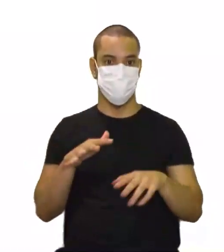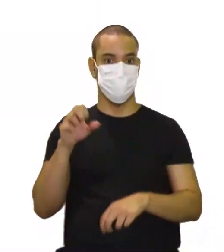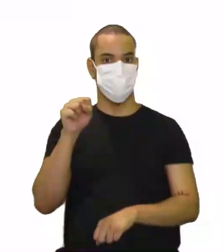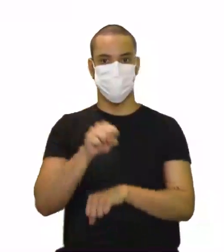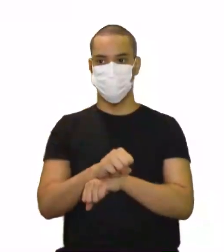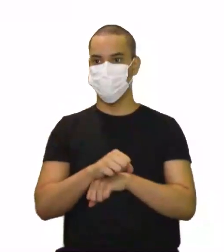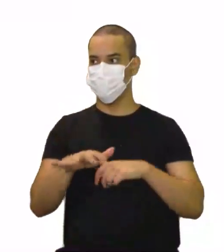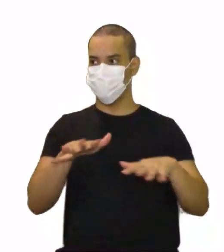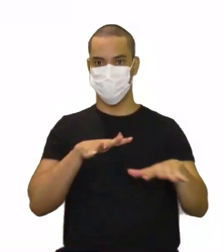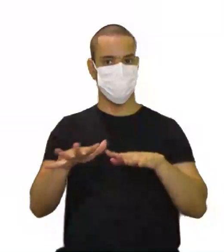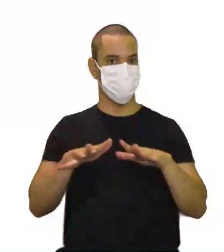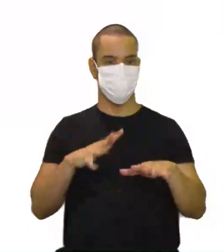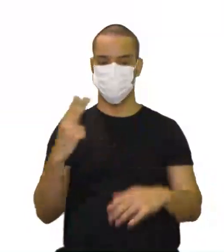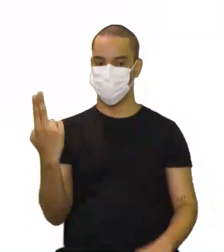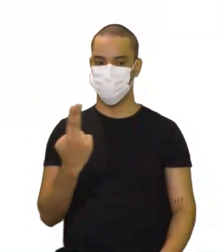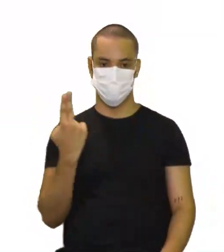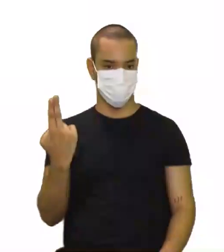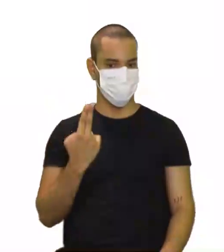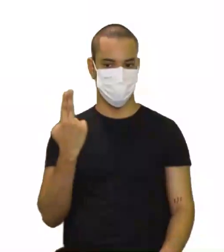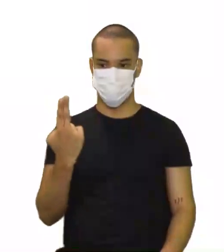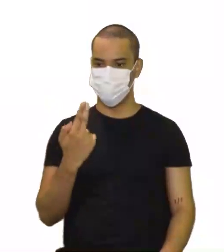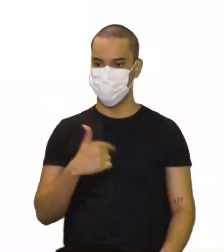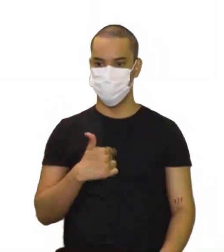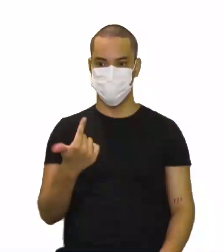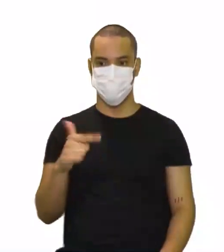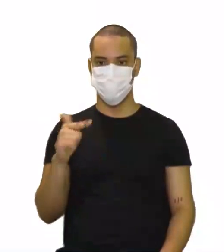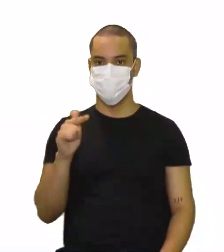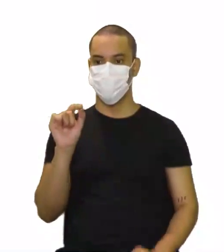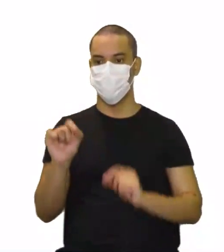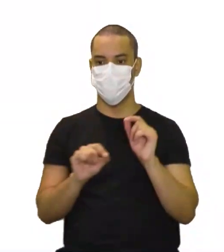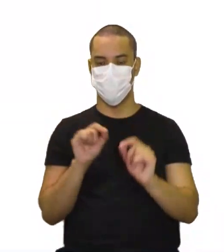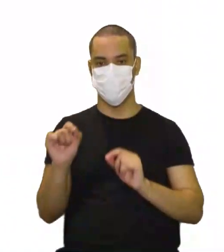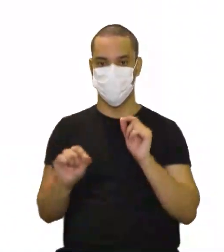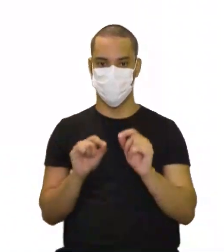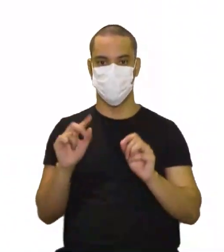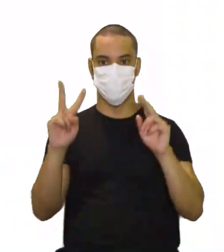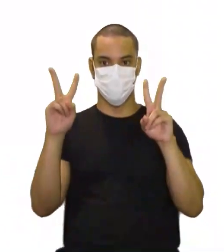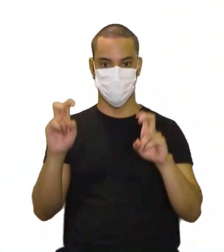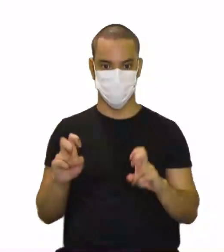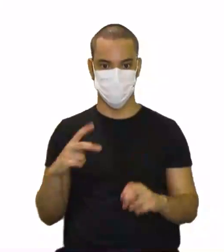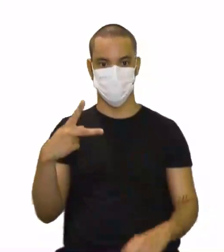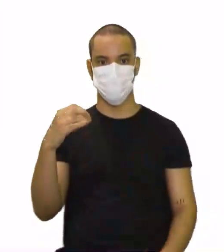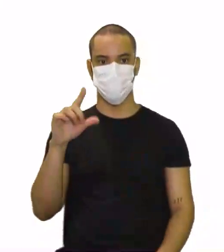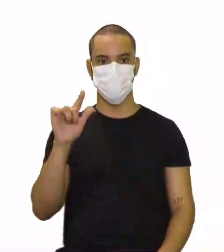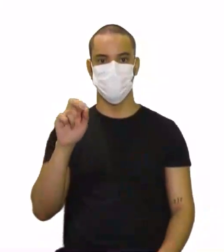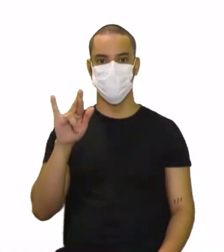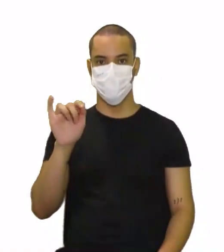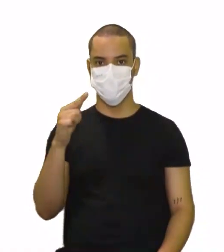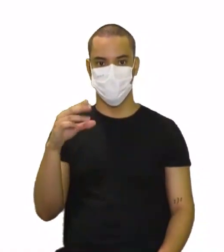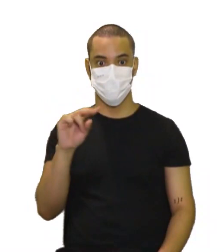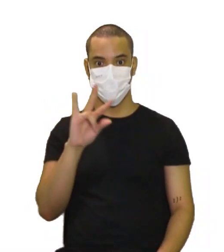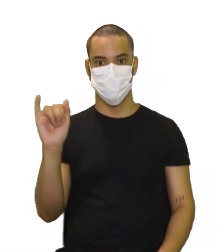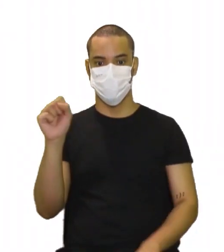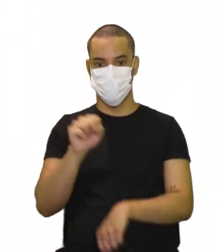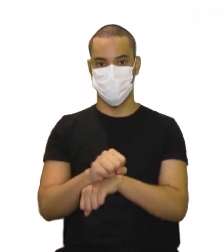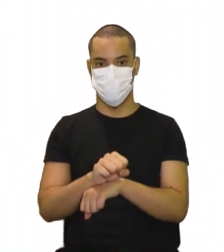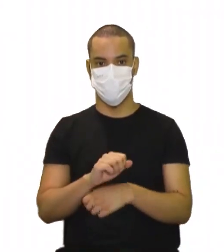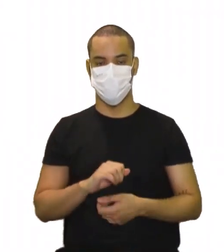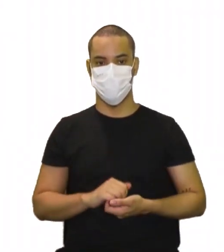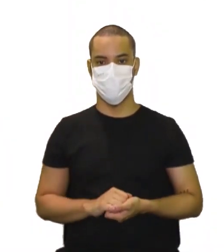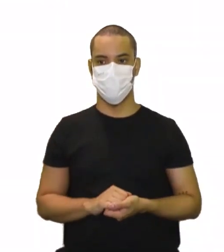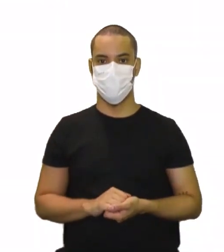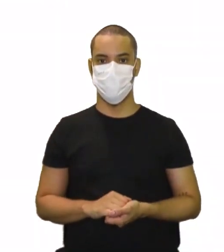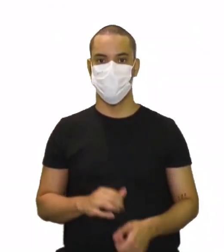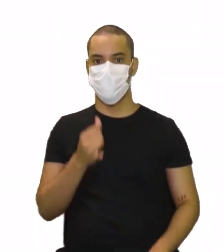Parou o movimento, eu não tenho mais essa questão, ela vai se neutralizar. Bom, a